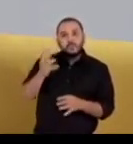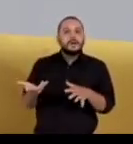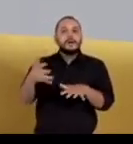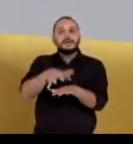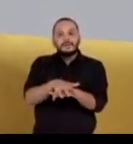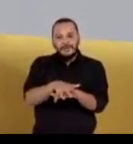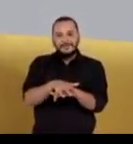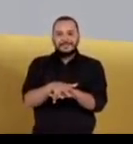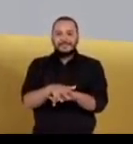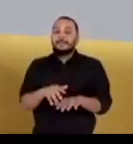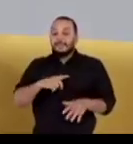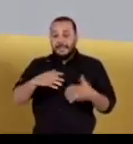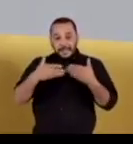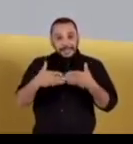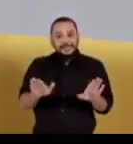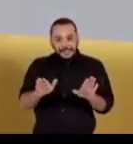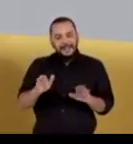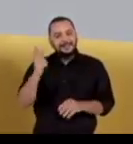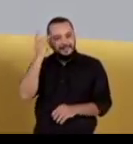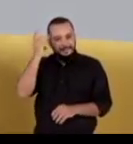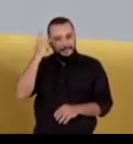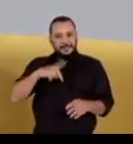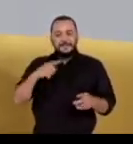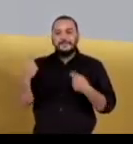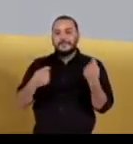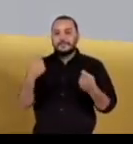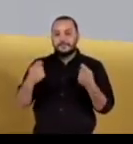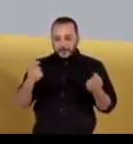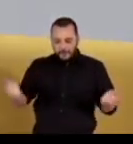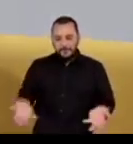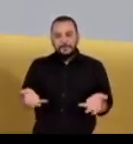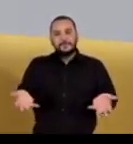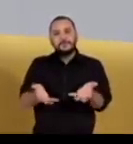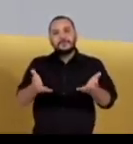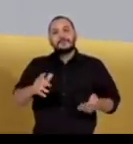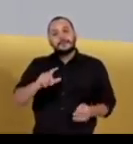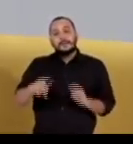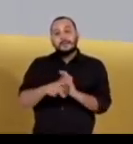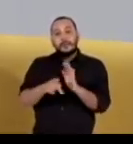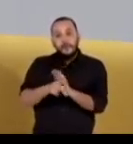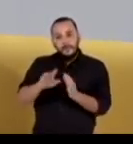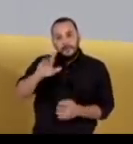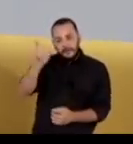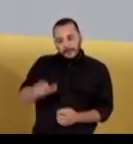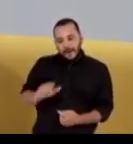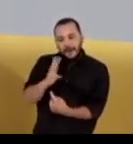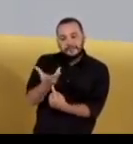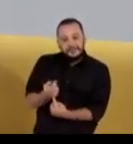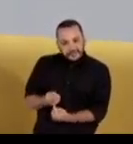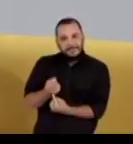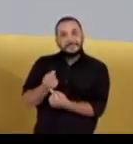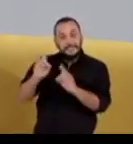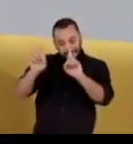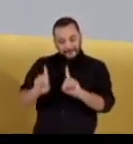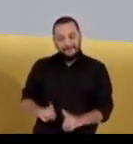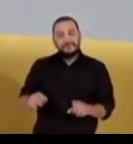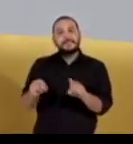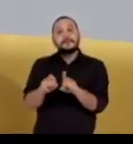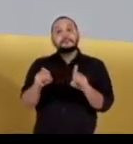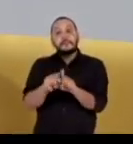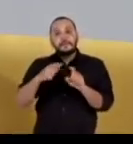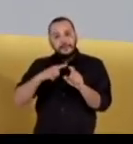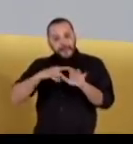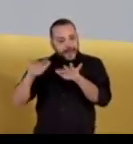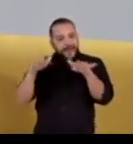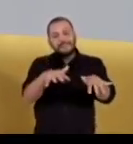Foi lançado, hoje em São Paulo, um festival para promover o trabalho de artistas com deficiência e chamar a atenção para a importância